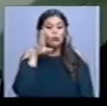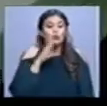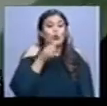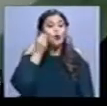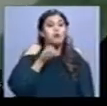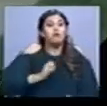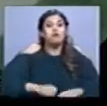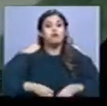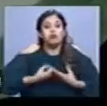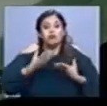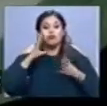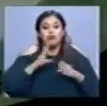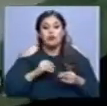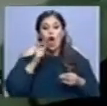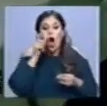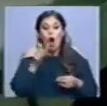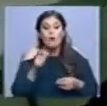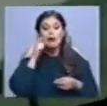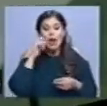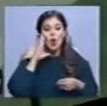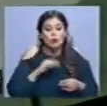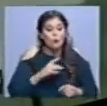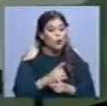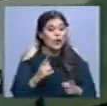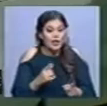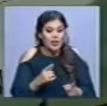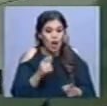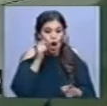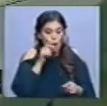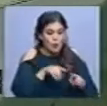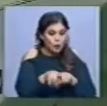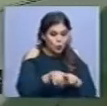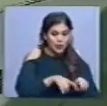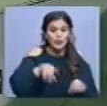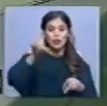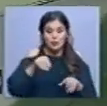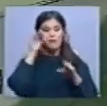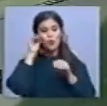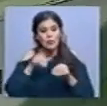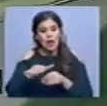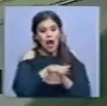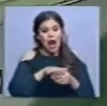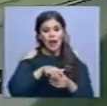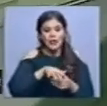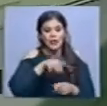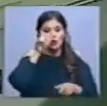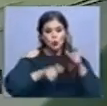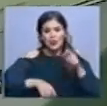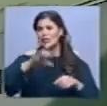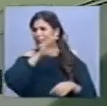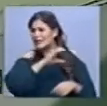bem quem é este Gerd Leonhardt por uma razão muito simples, porque ele é político, ele também tem formação na área das humanidades, da